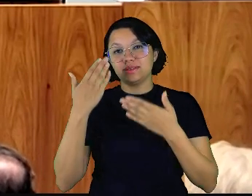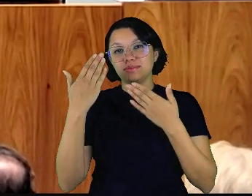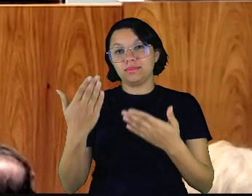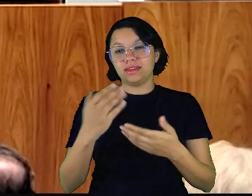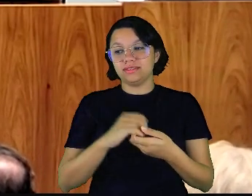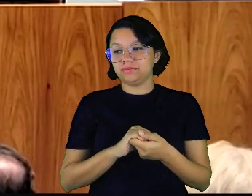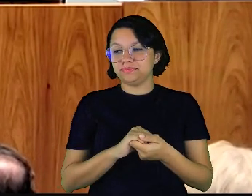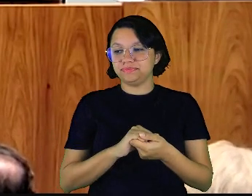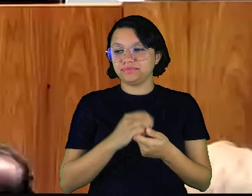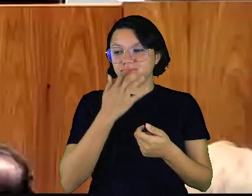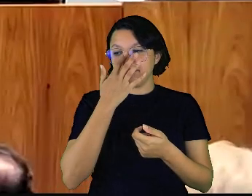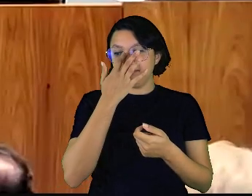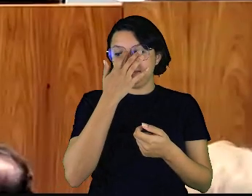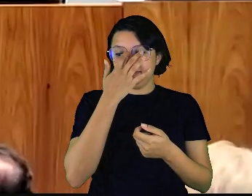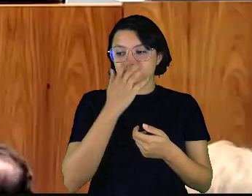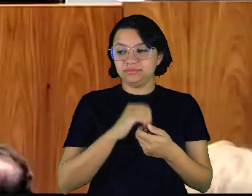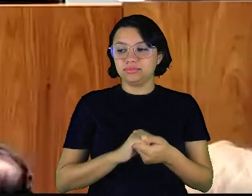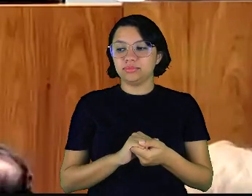Vamos.